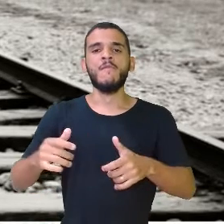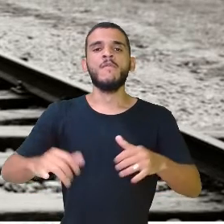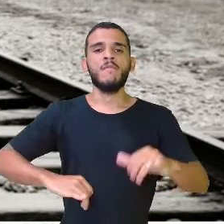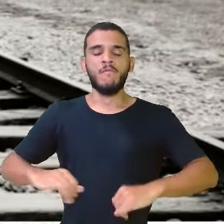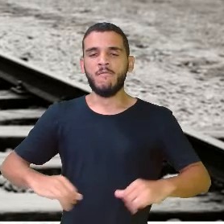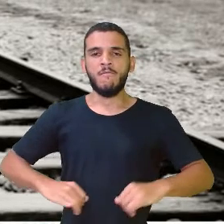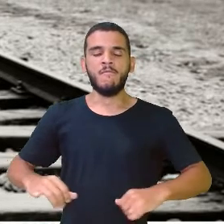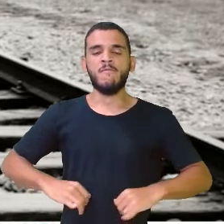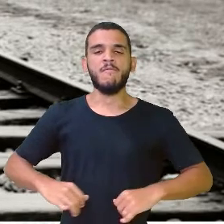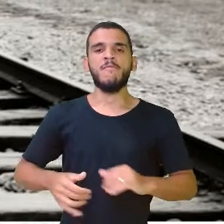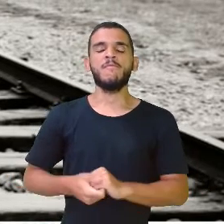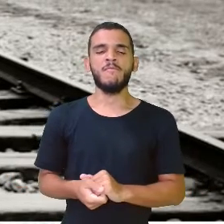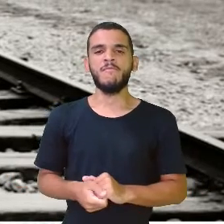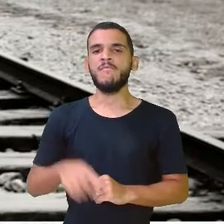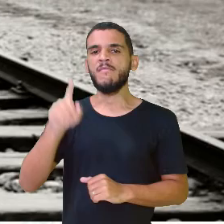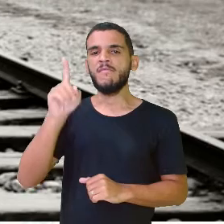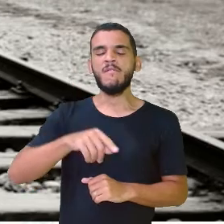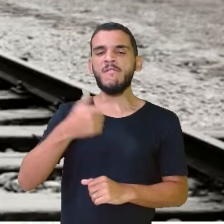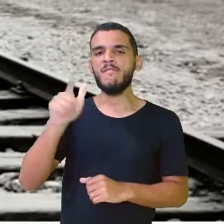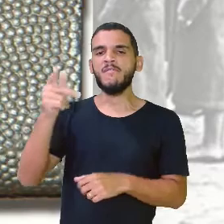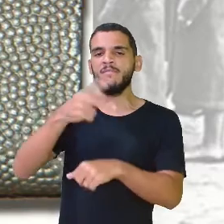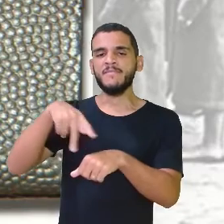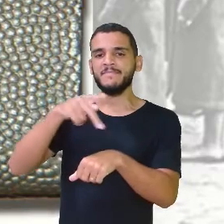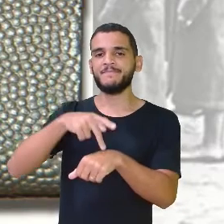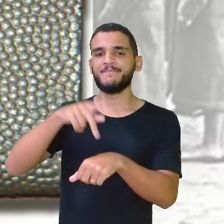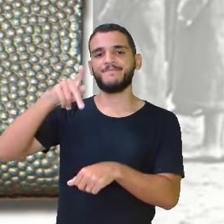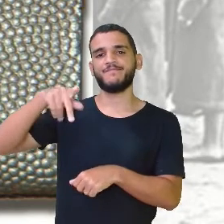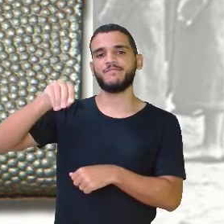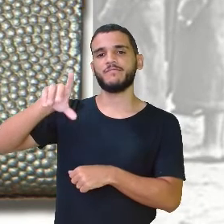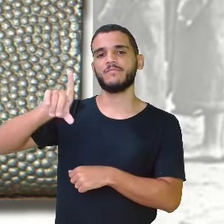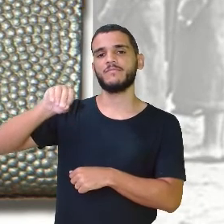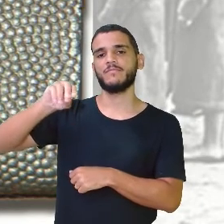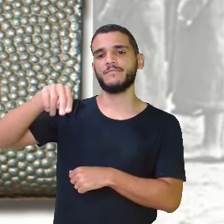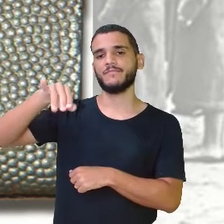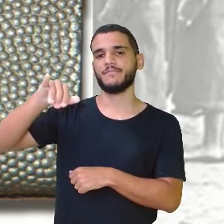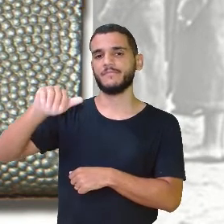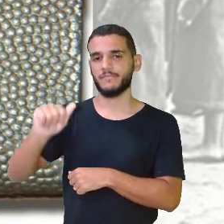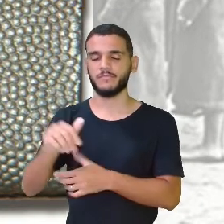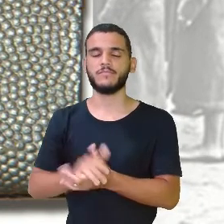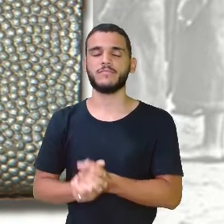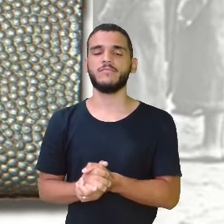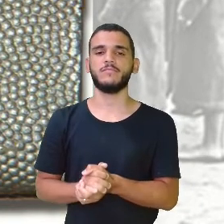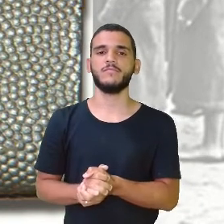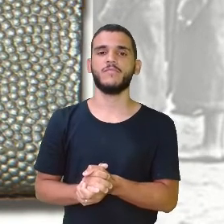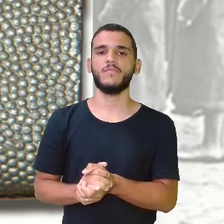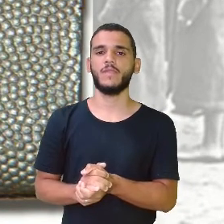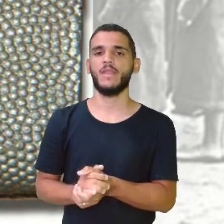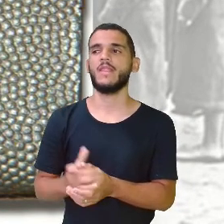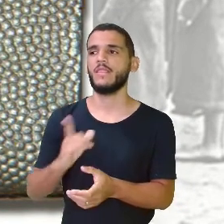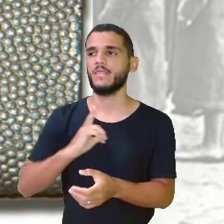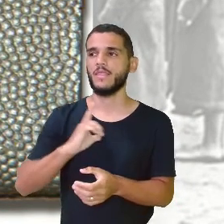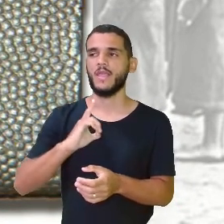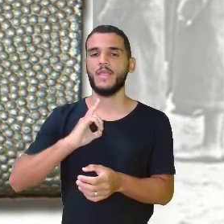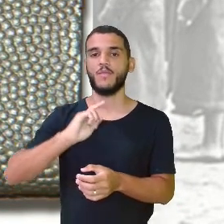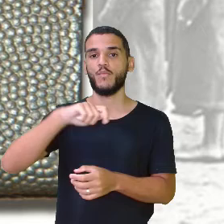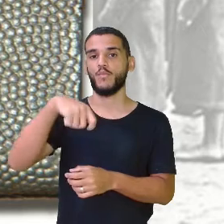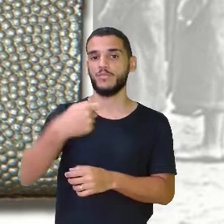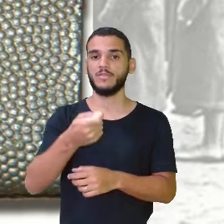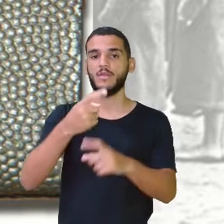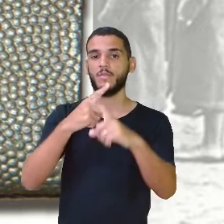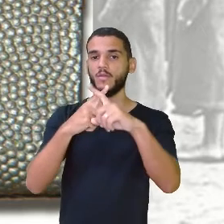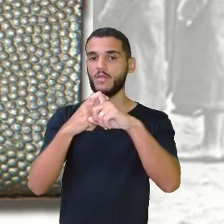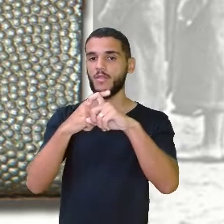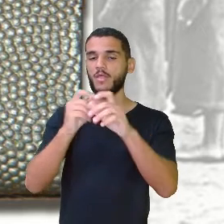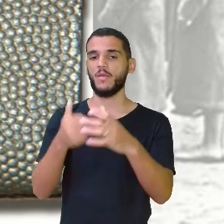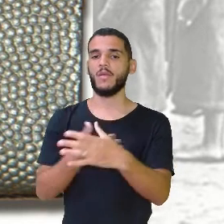Auschwitz, na Polônia. Aqui a gente tem uma um símbolo, né, nazista, né, a águia